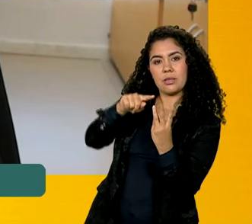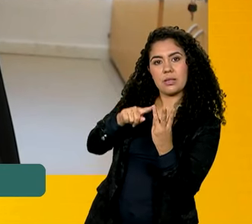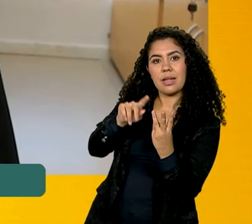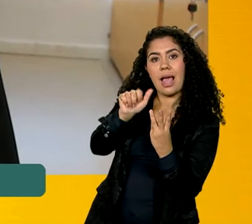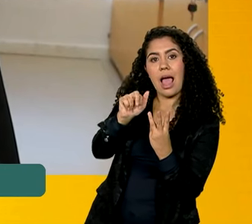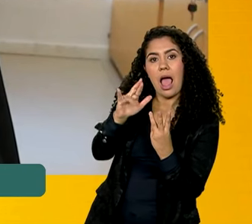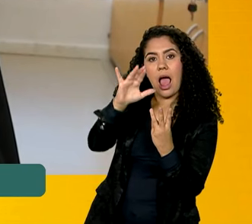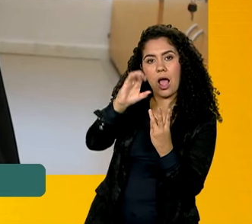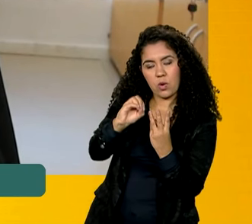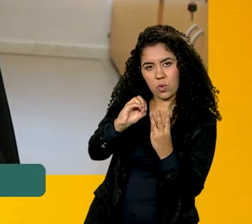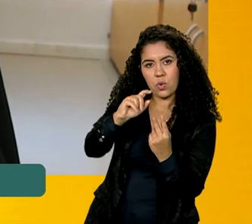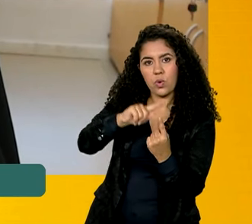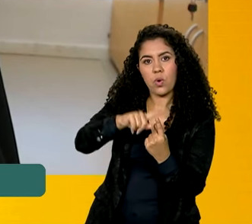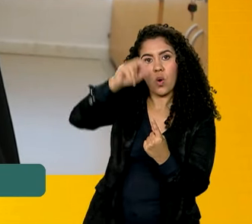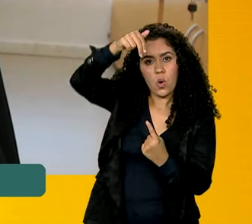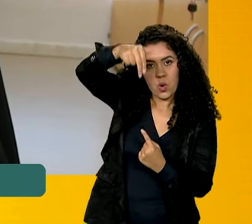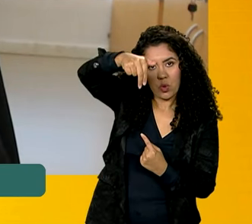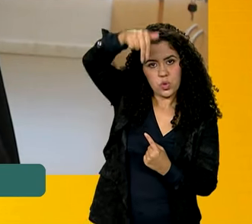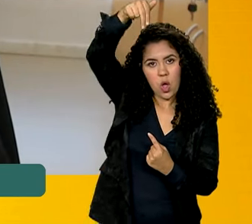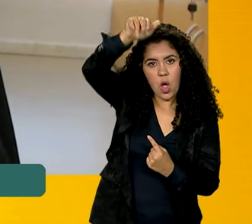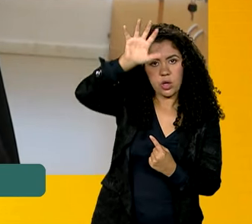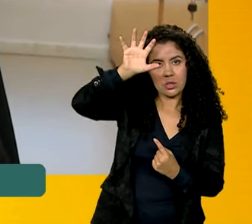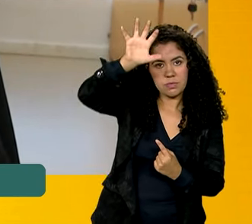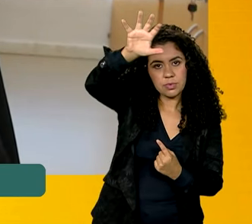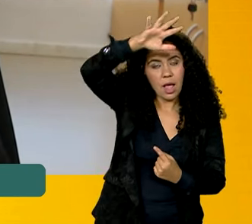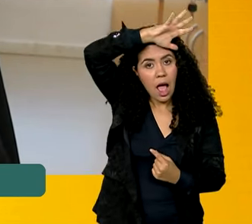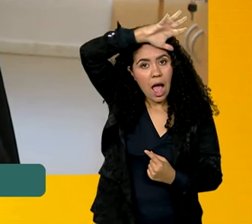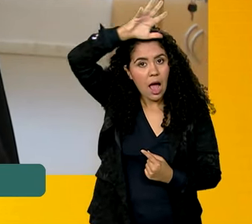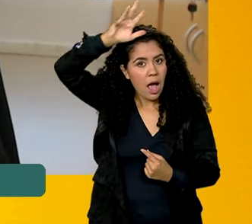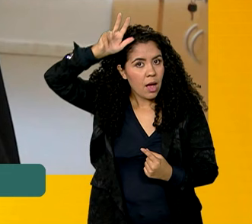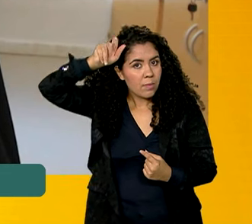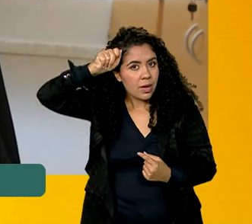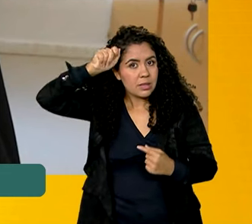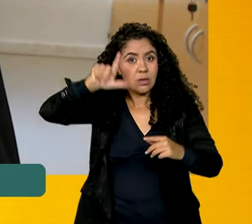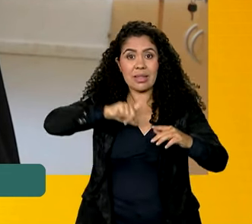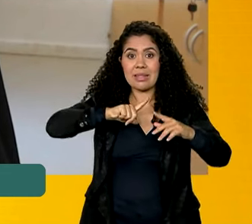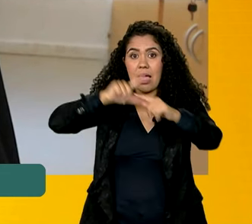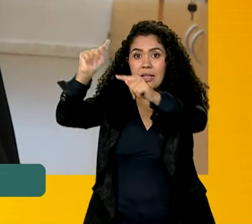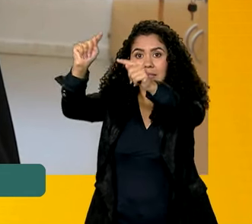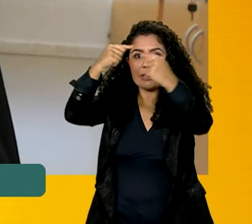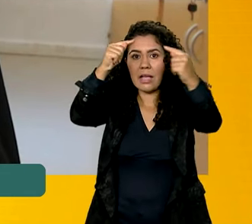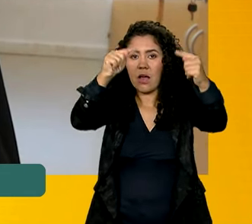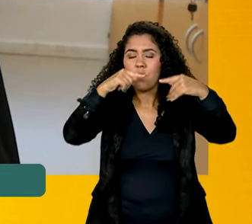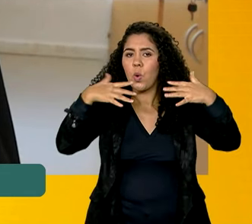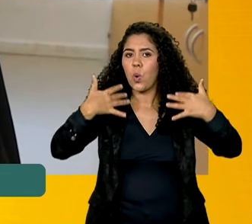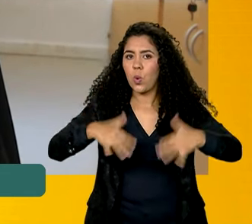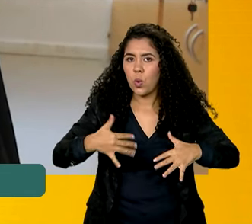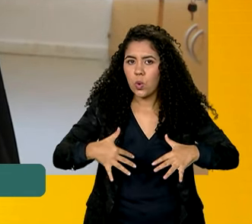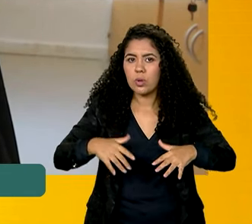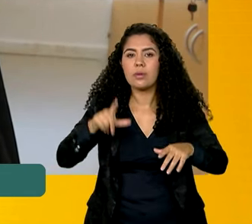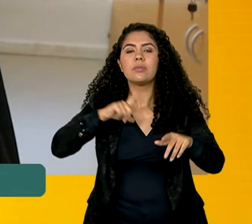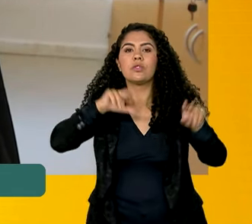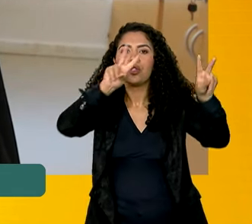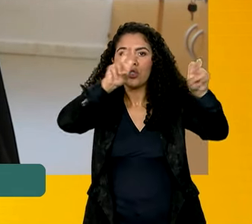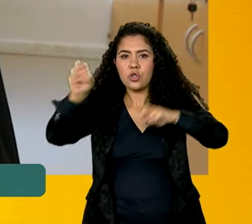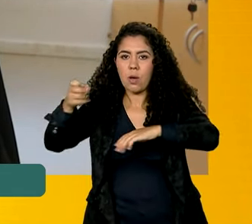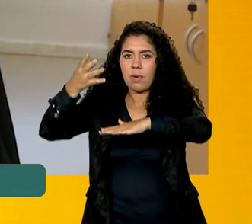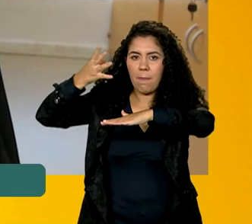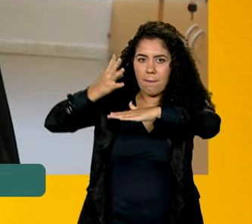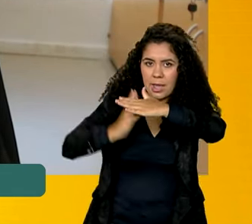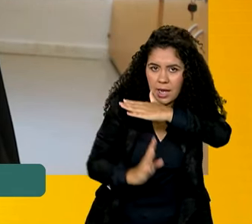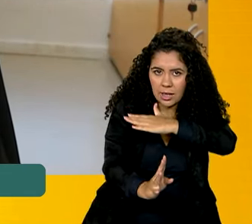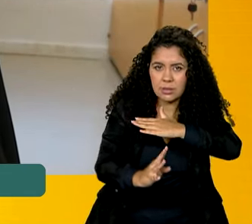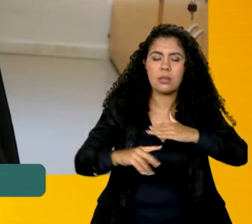Arco Norte, que compreende a região amazônica, tem desafios enormes, tanto sobre o aspecto migratório, né? A